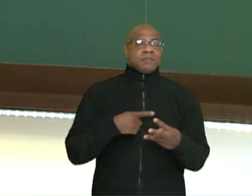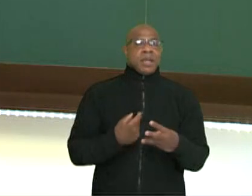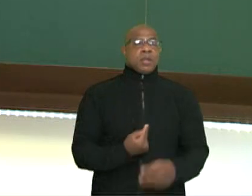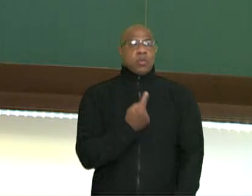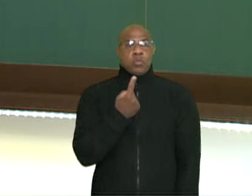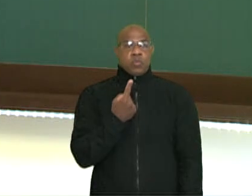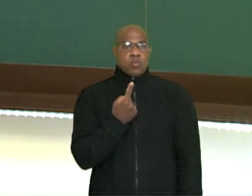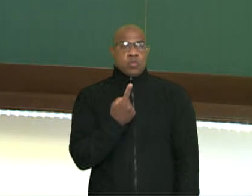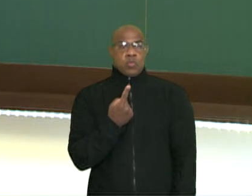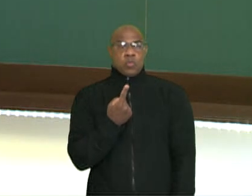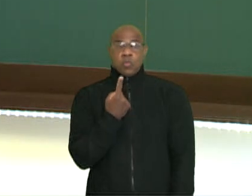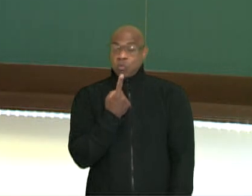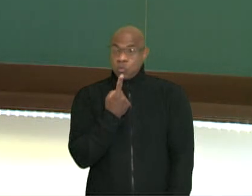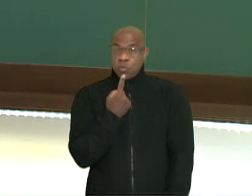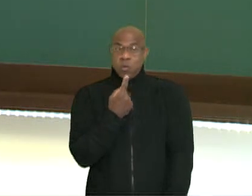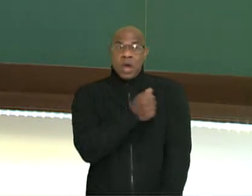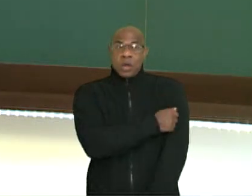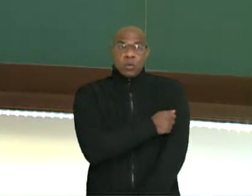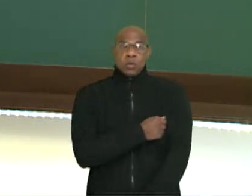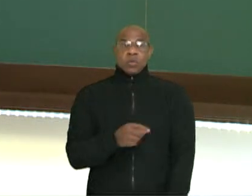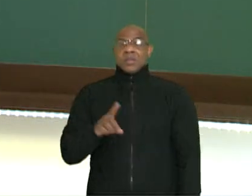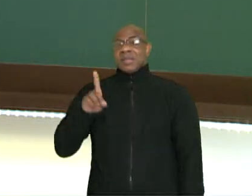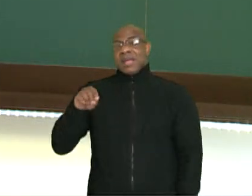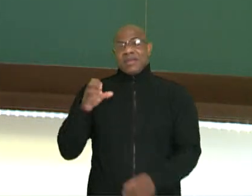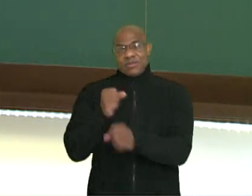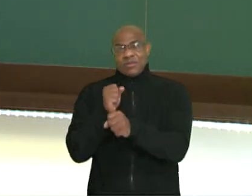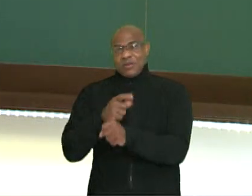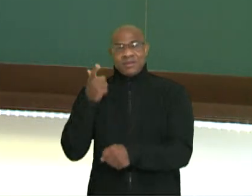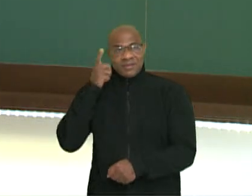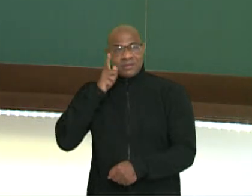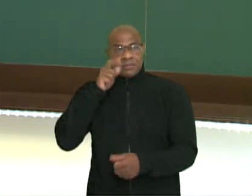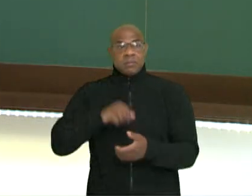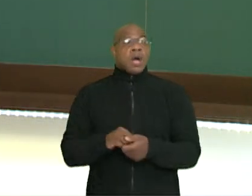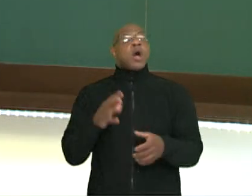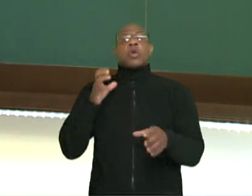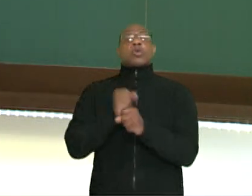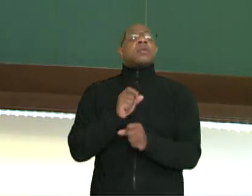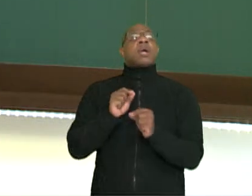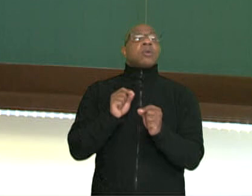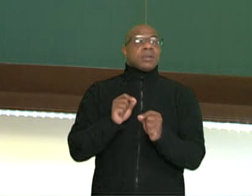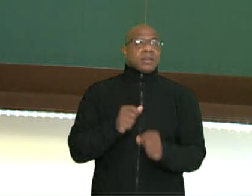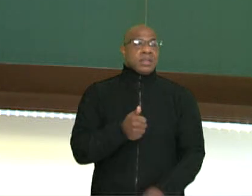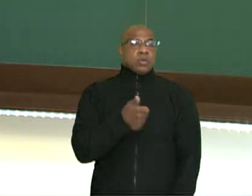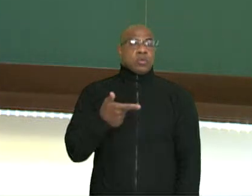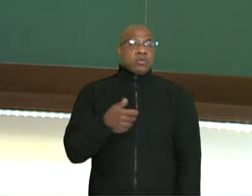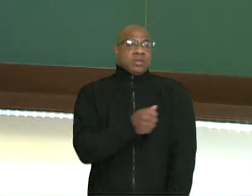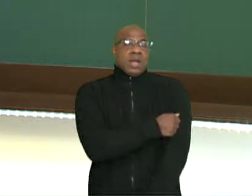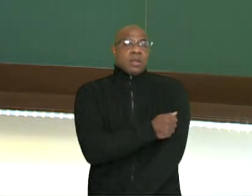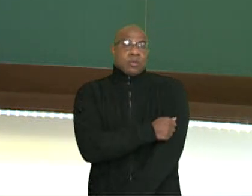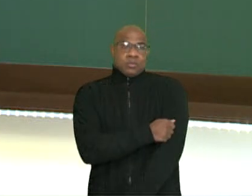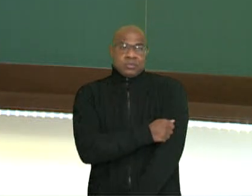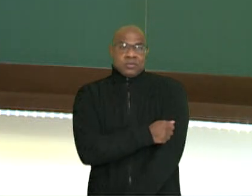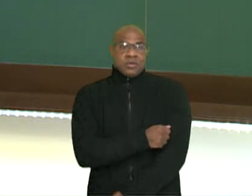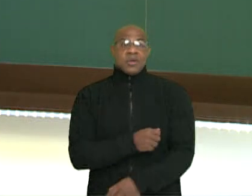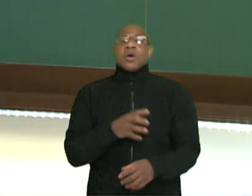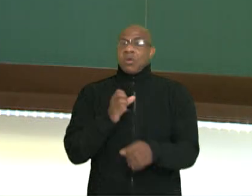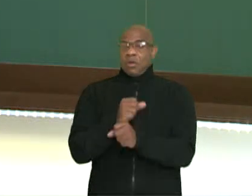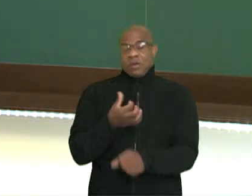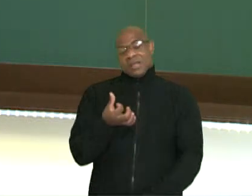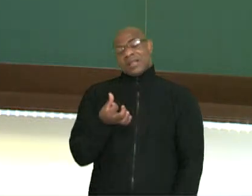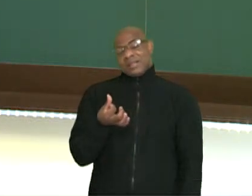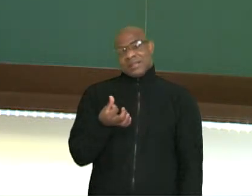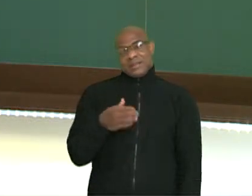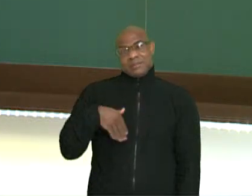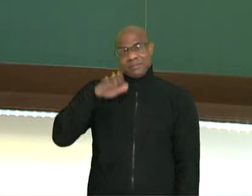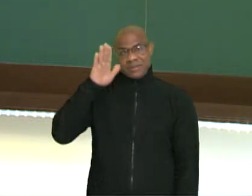aluno com média 10. No total, eu tenho 12 alunos com média maior ou igual a 6. Isso ficou mais fácil ainda, né? Só olhar e